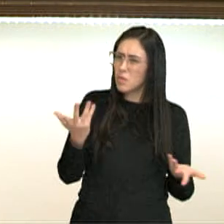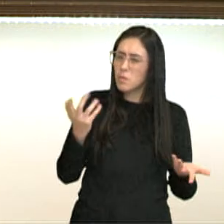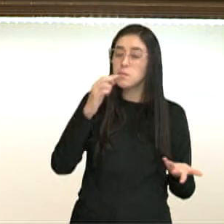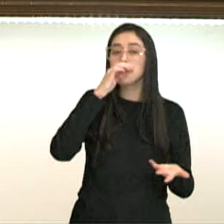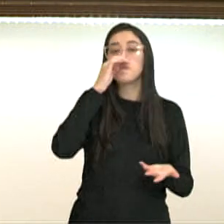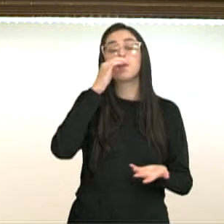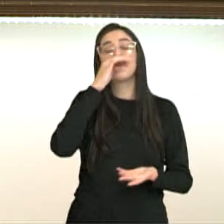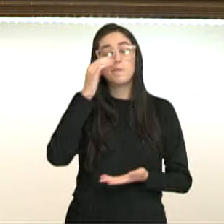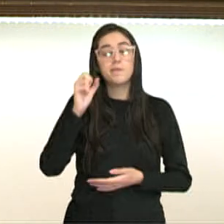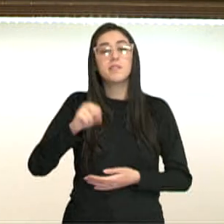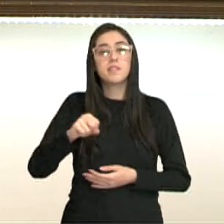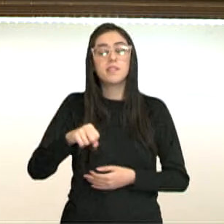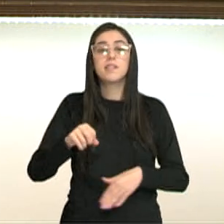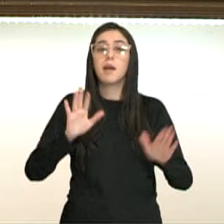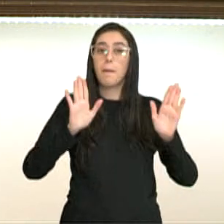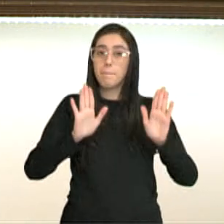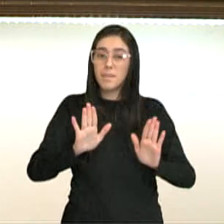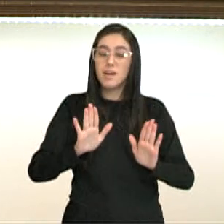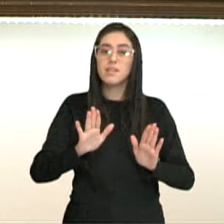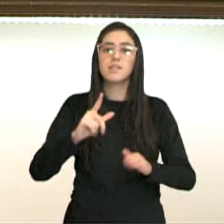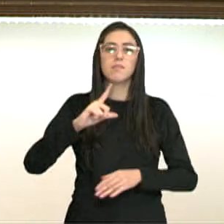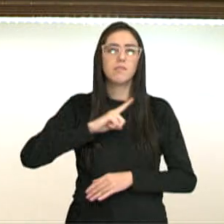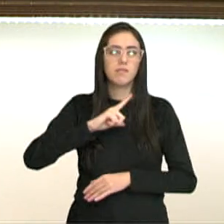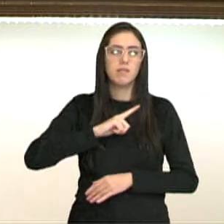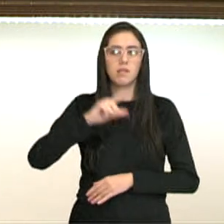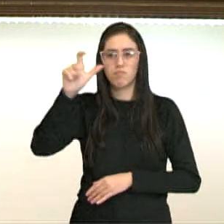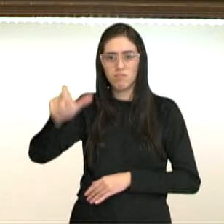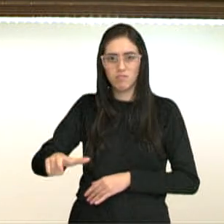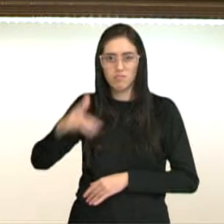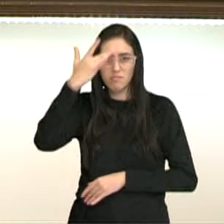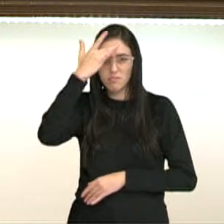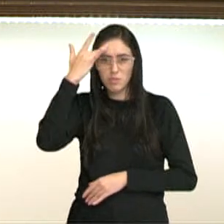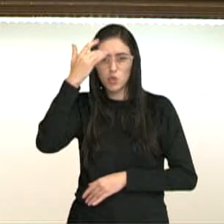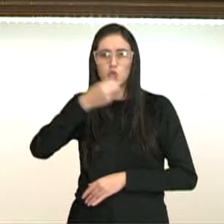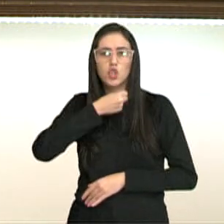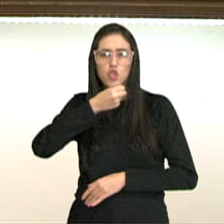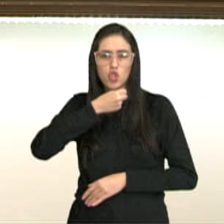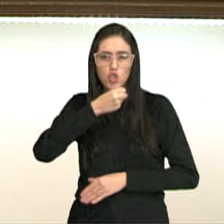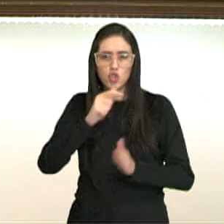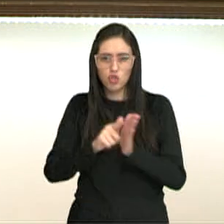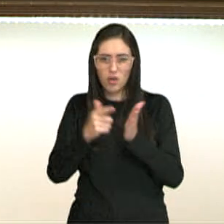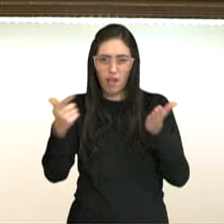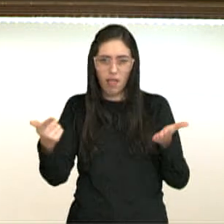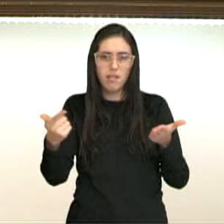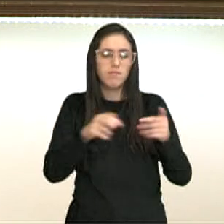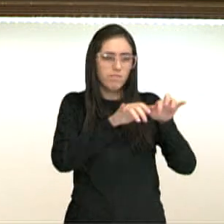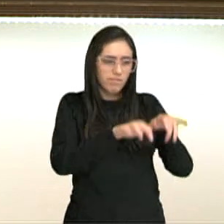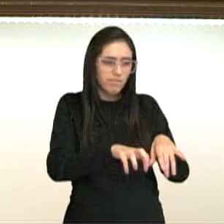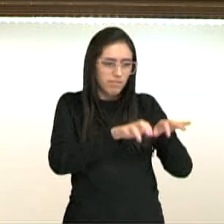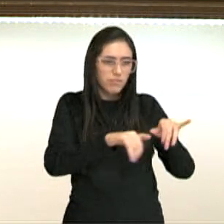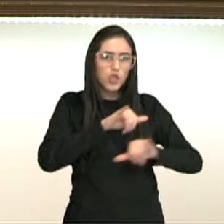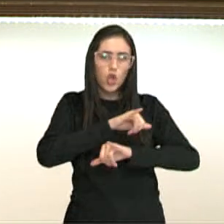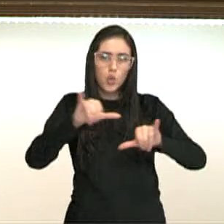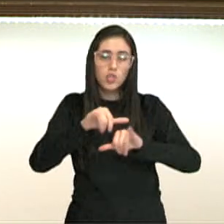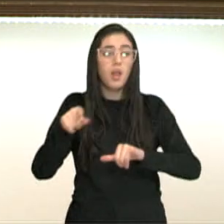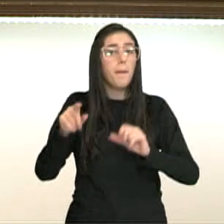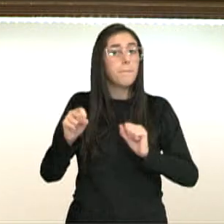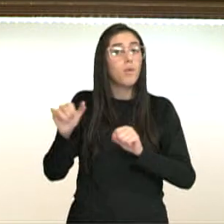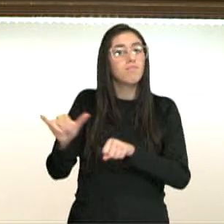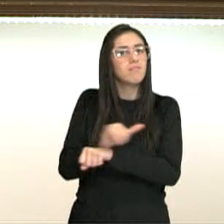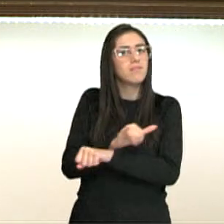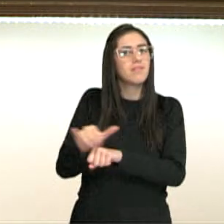Sim, porém, o jornalista, né, quem vai fazer, escrever a notícia, ele pode usar uma estratégia